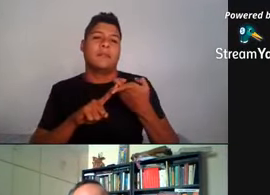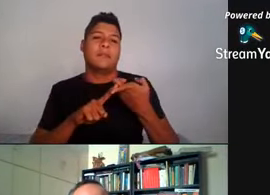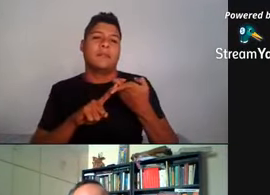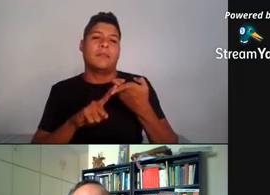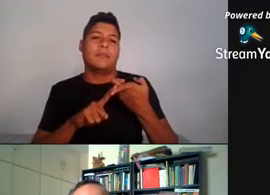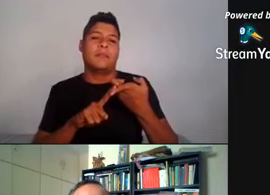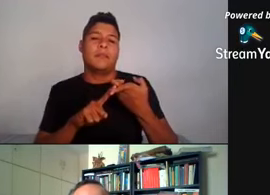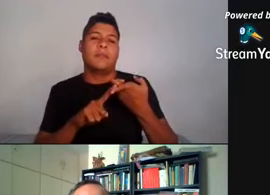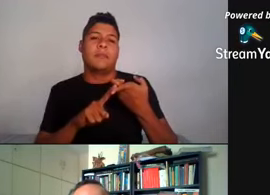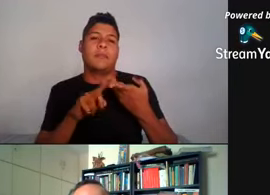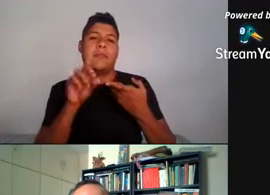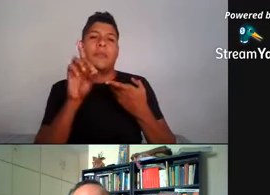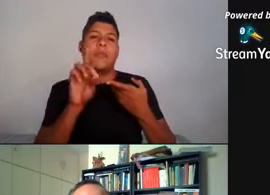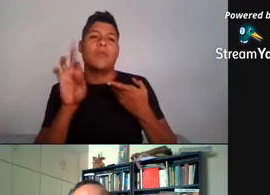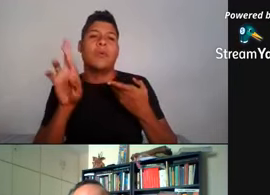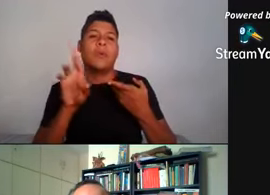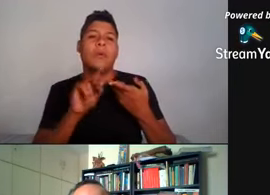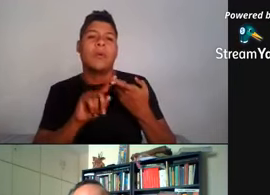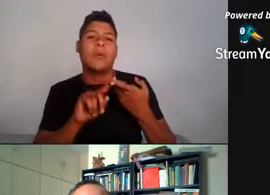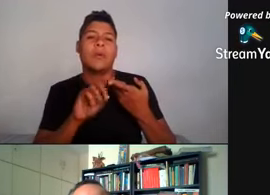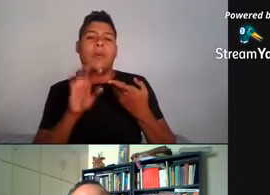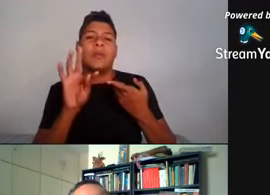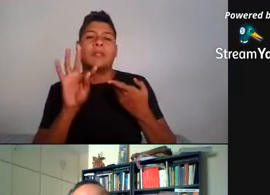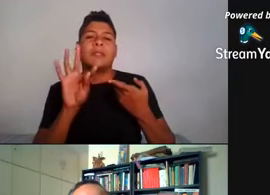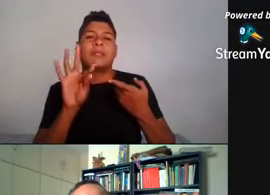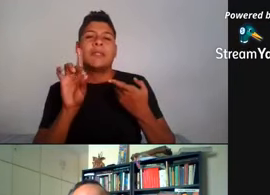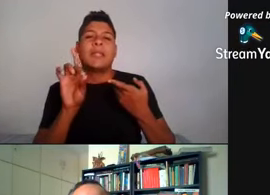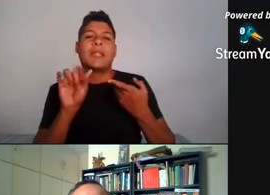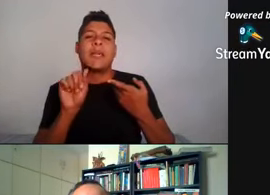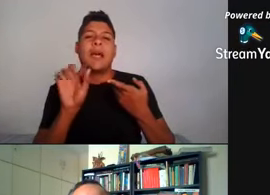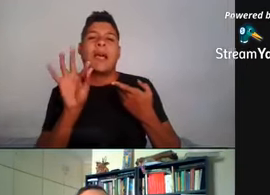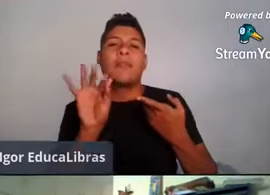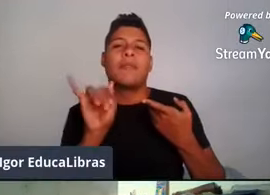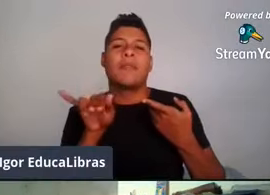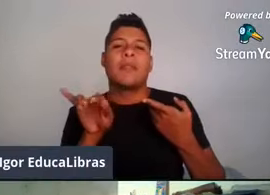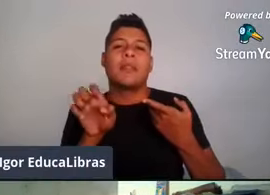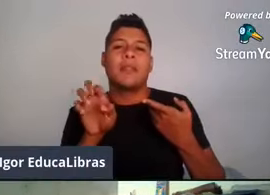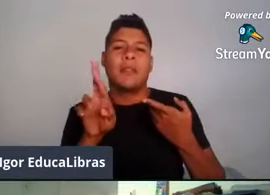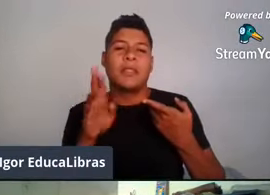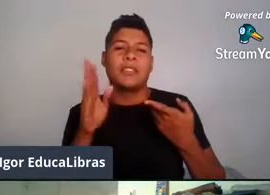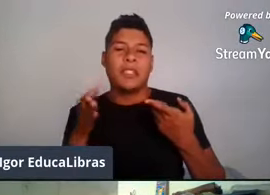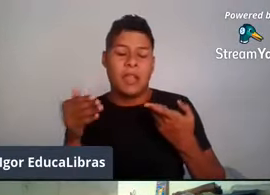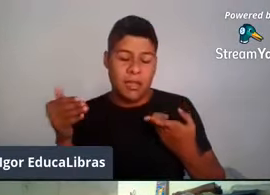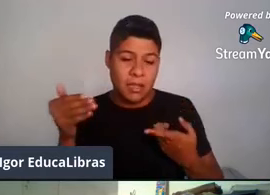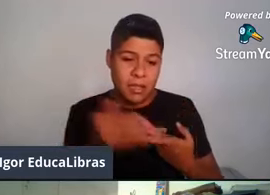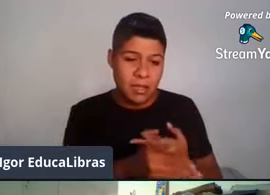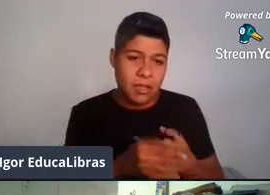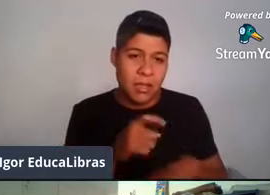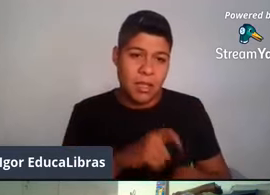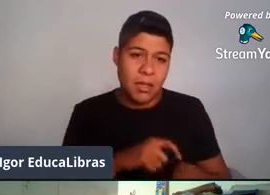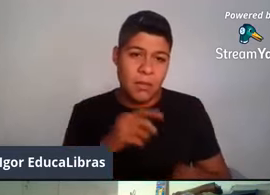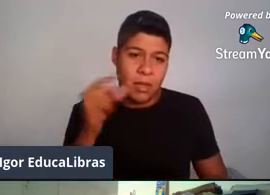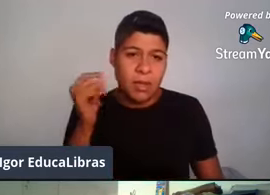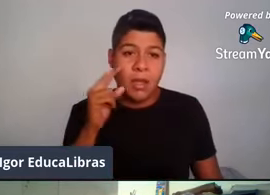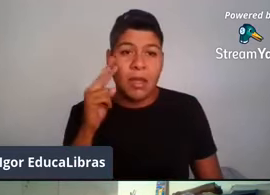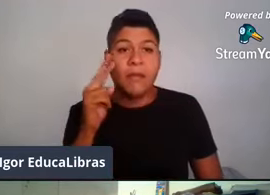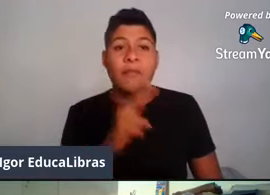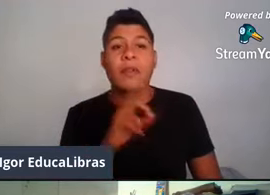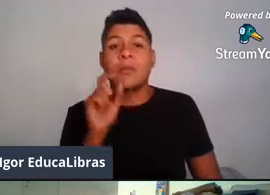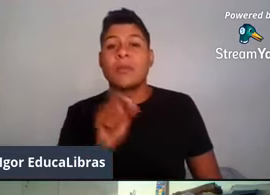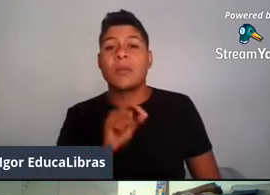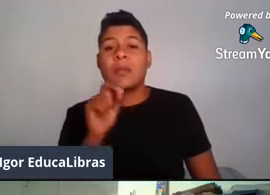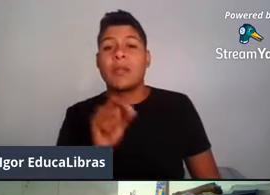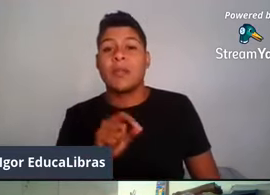do doutor Tafner, né, de quem passou lá na minha época, porque eu vejo que muitas